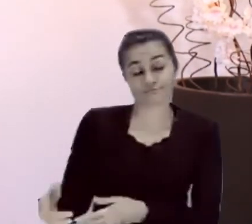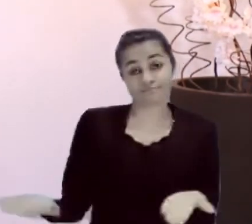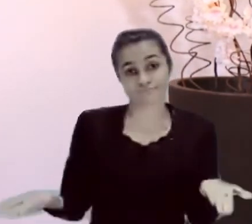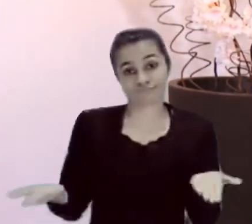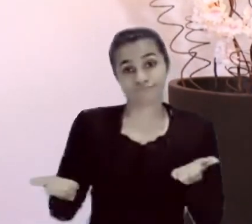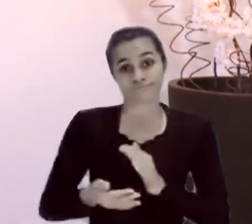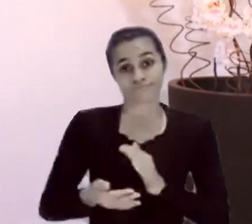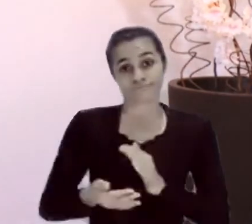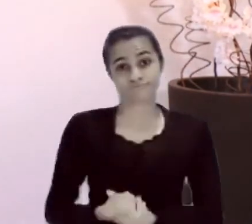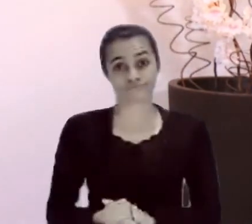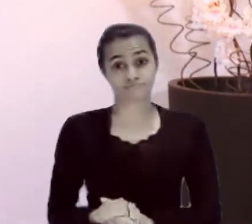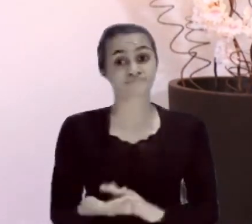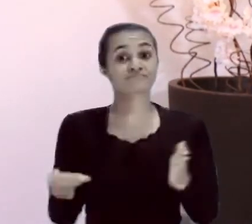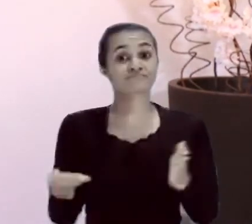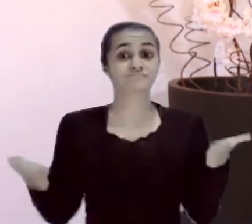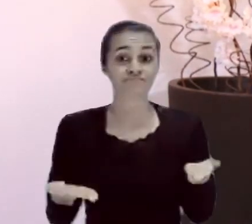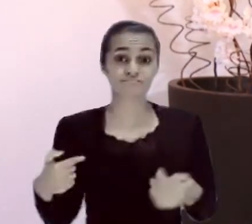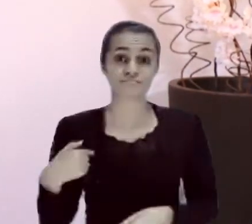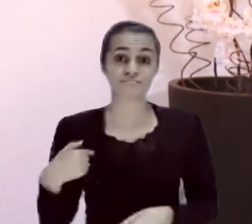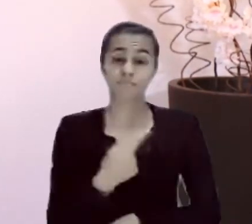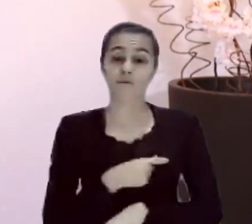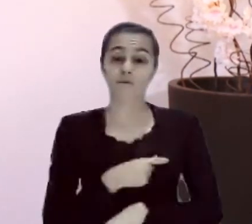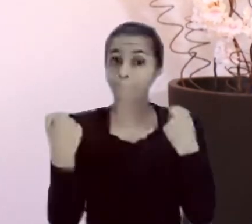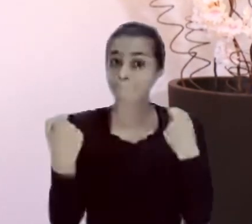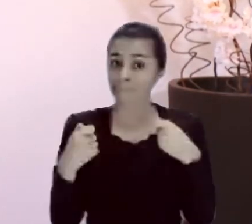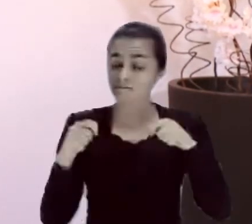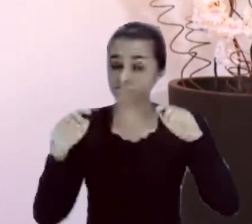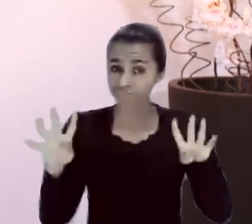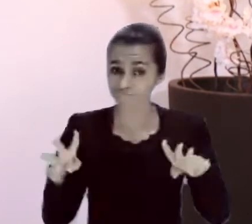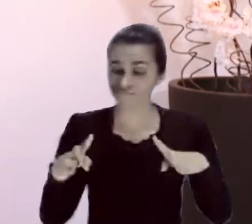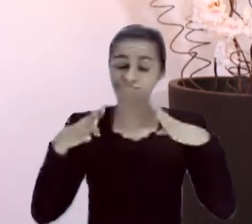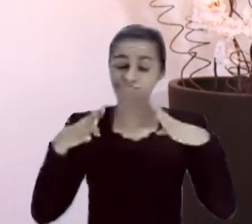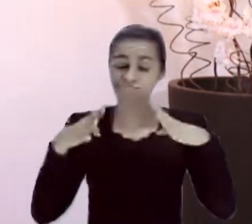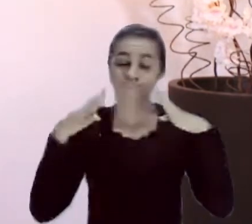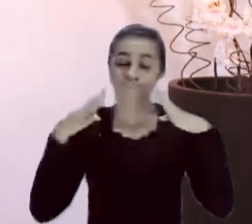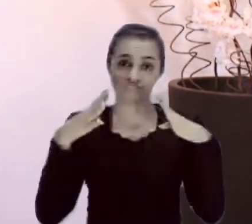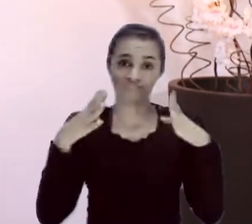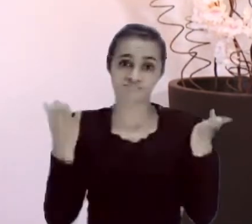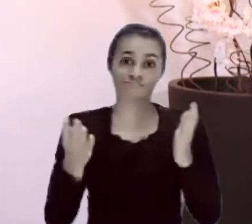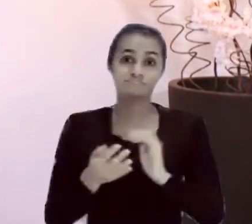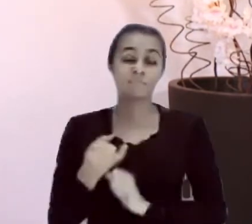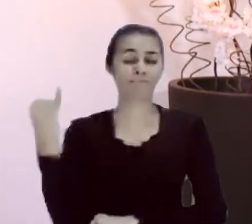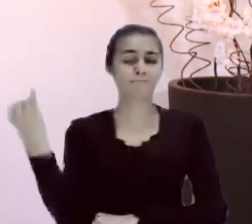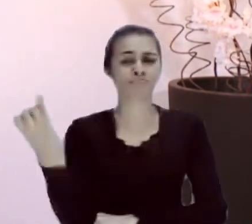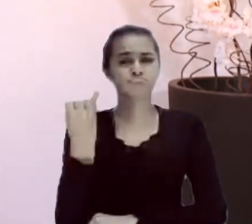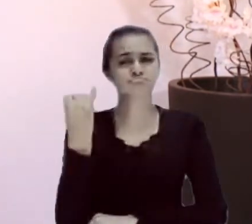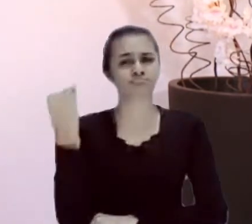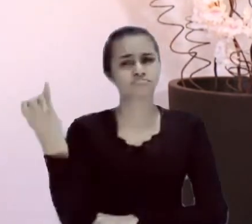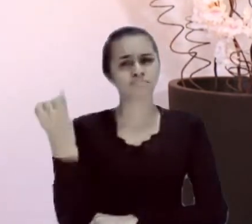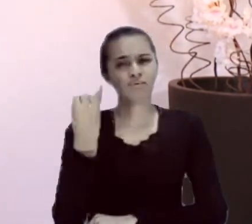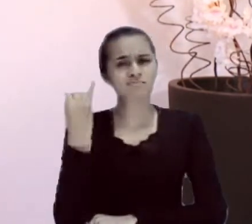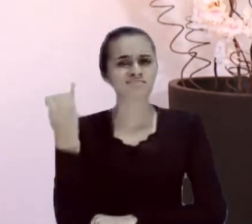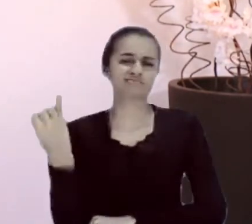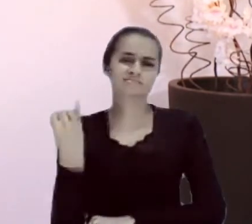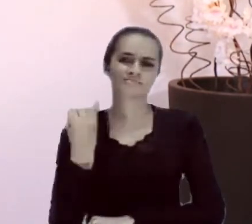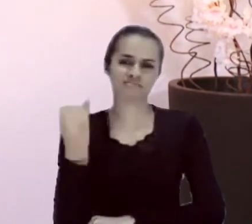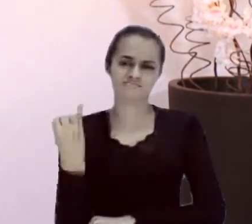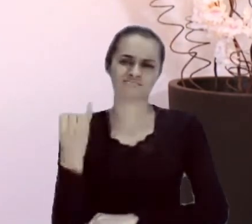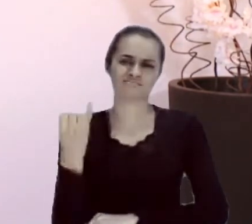Então nós precisamos estar atentos sobre a importância das boas obras em nossas